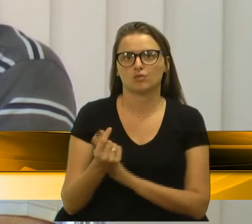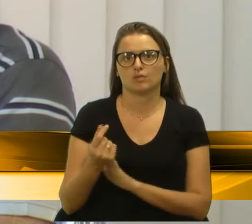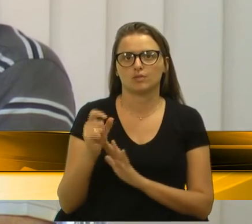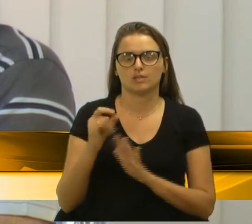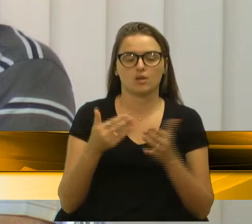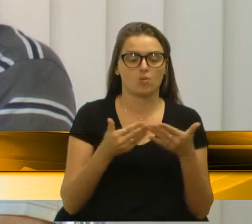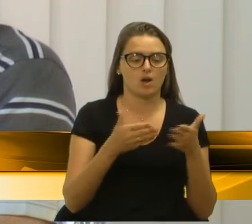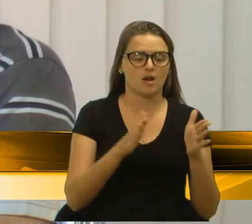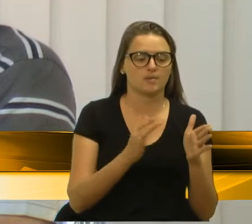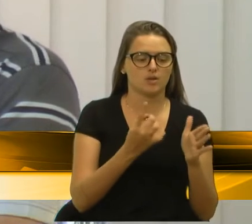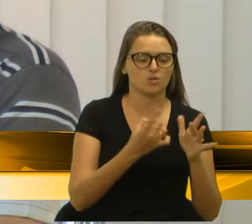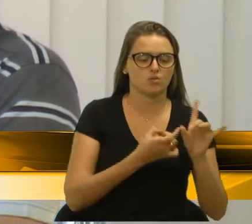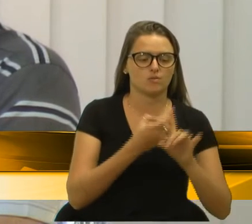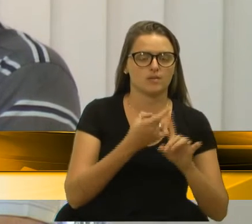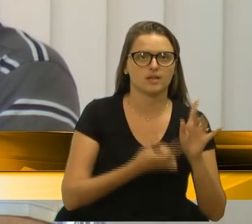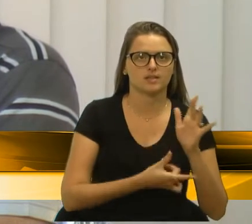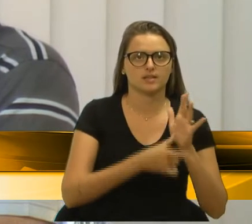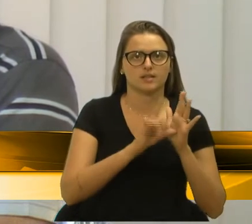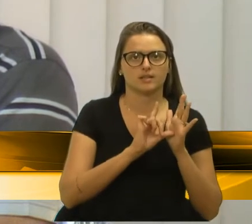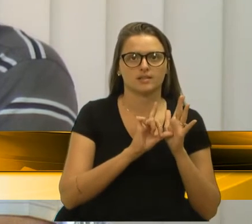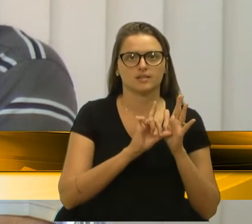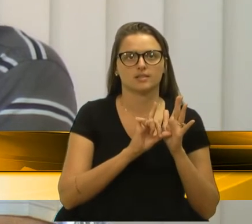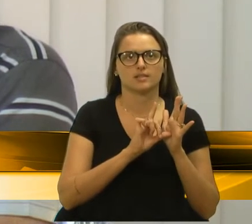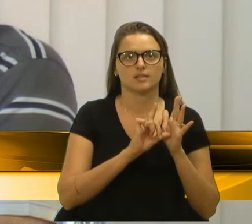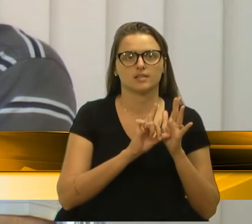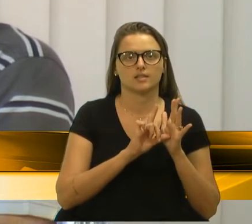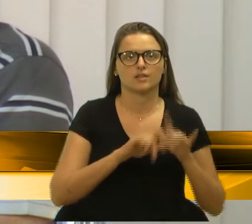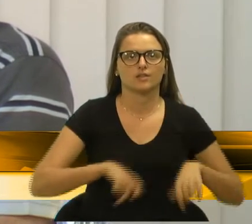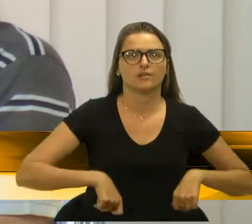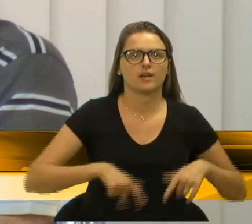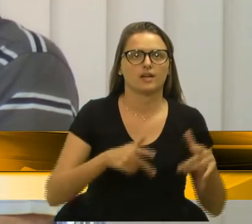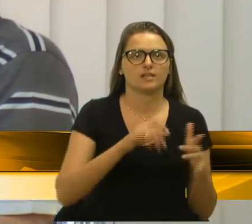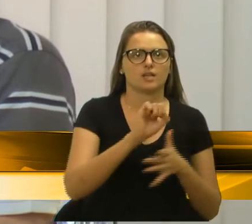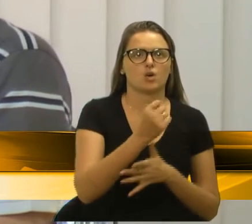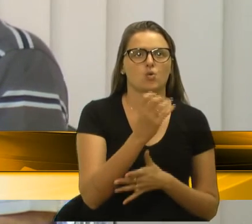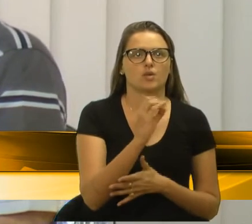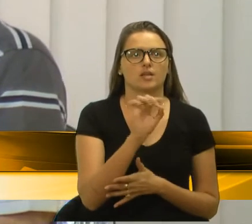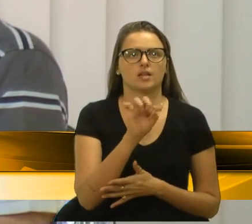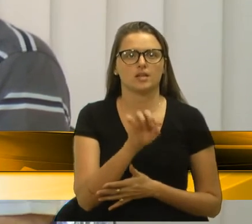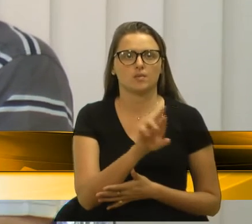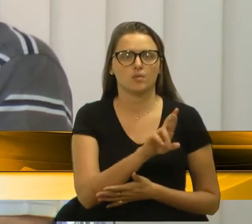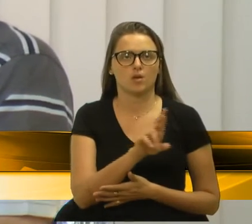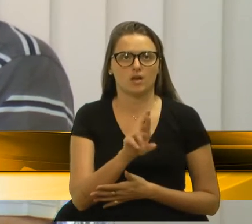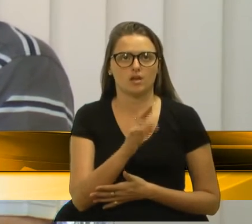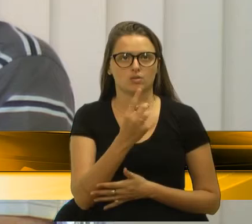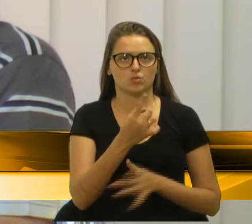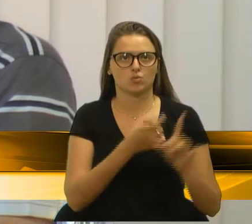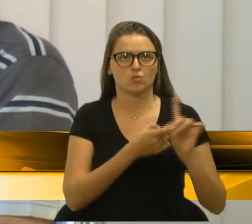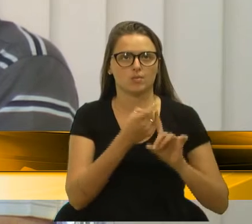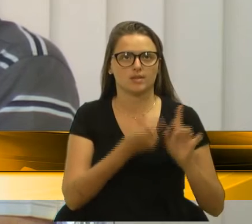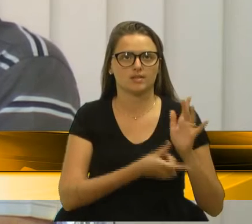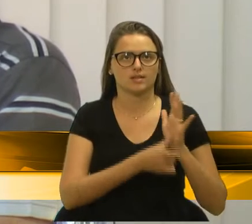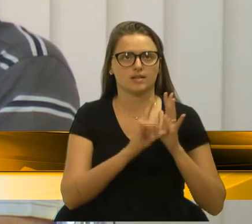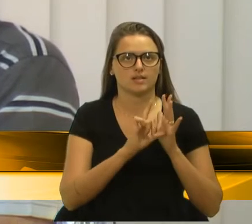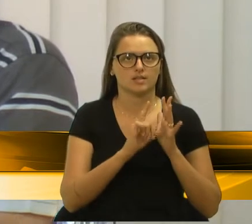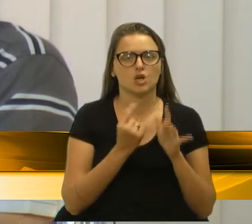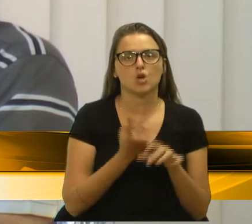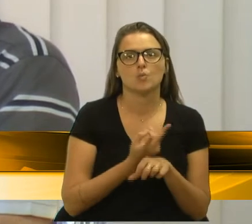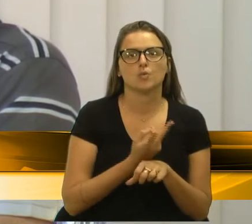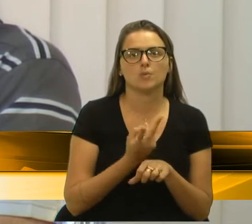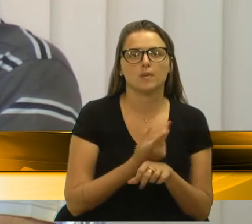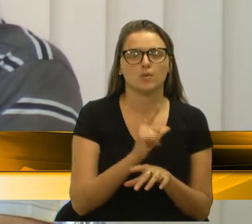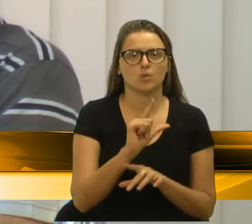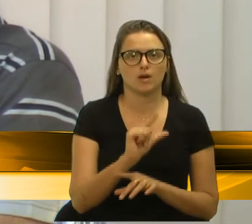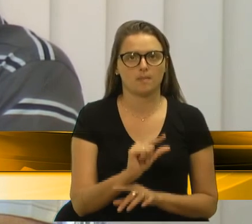um mês antes, vai me custar uns R$80 mil para uma procura baixa.